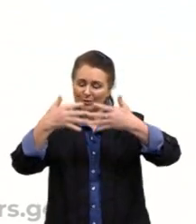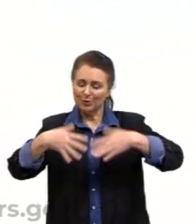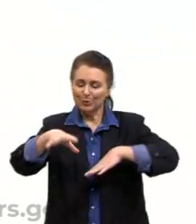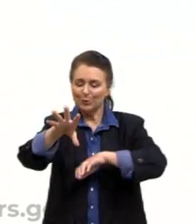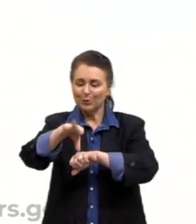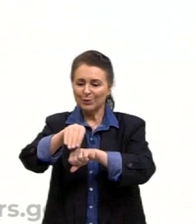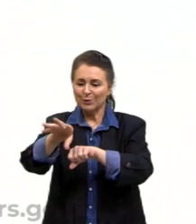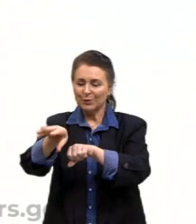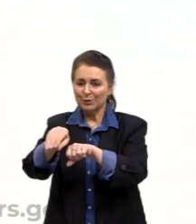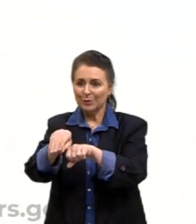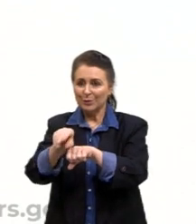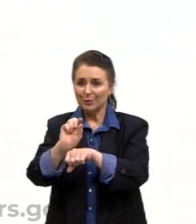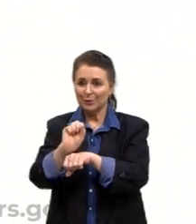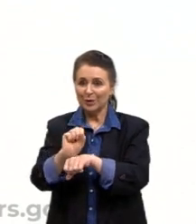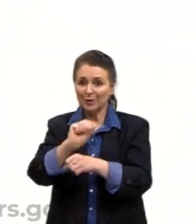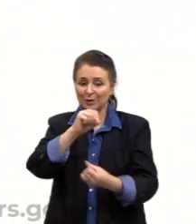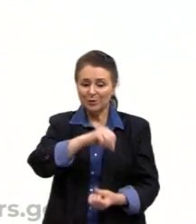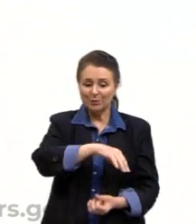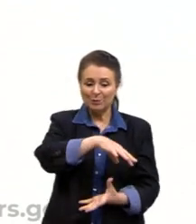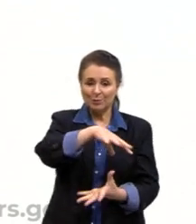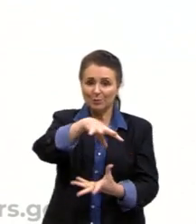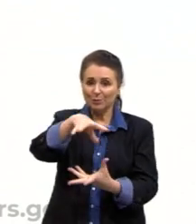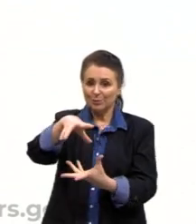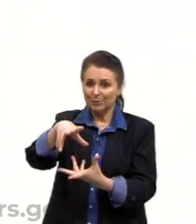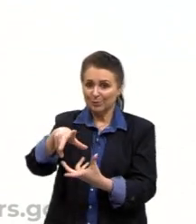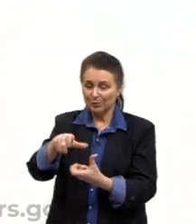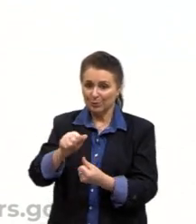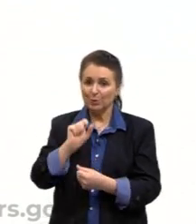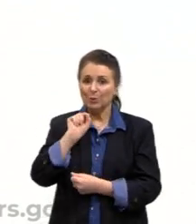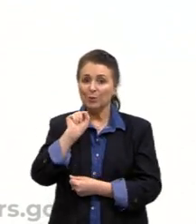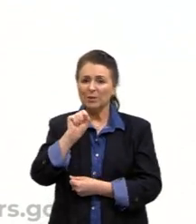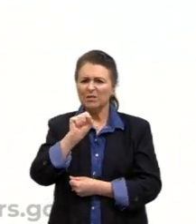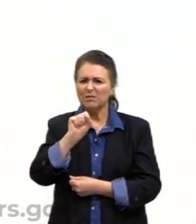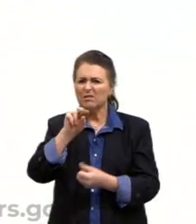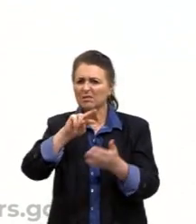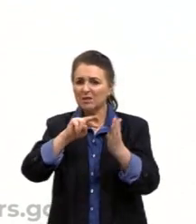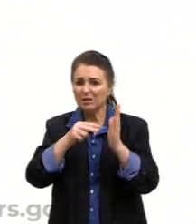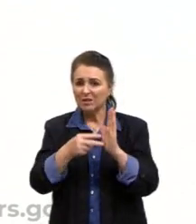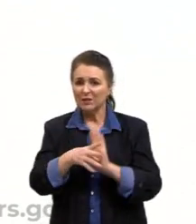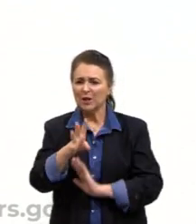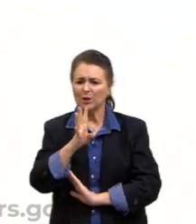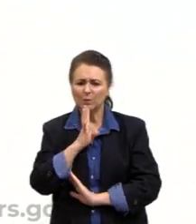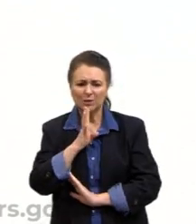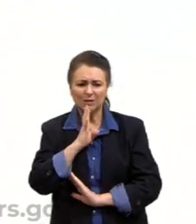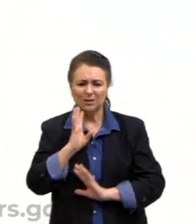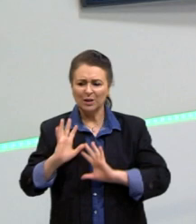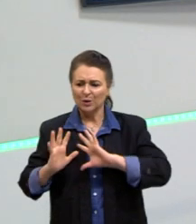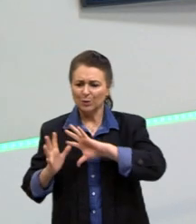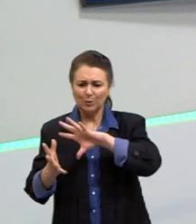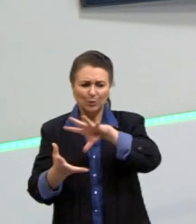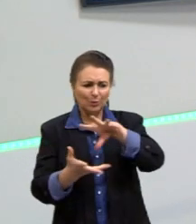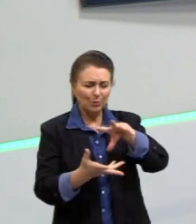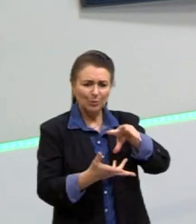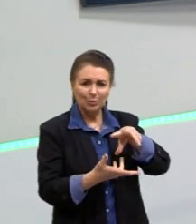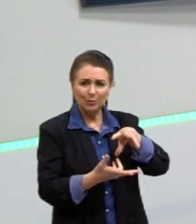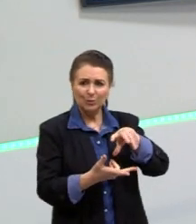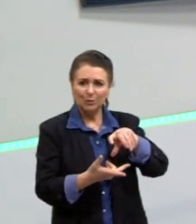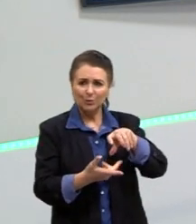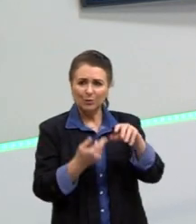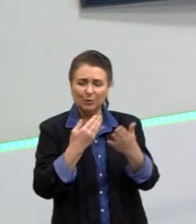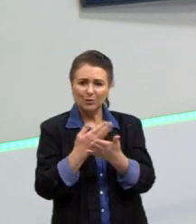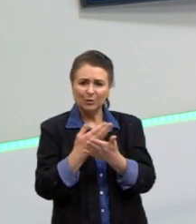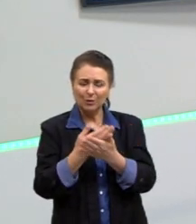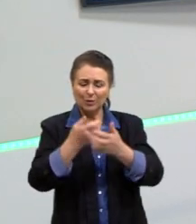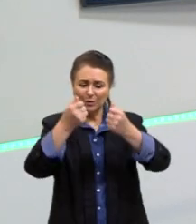conhecimento de mundo, tá? O que que é isso? Elas são aulas que vão falar sobre